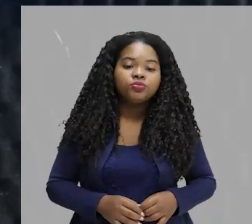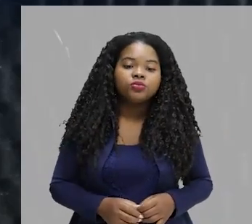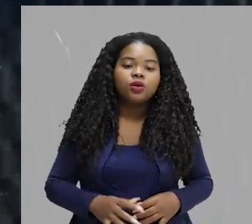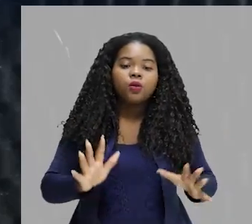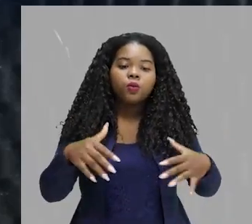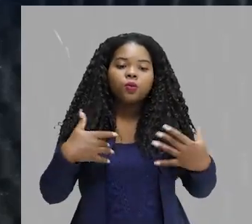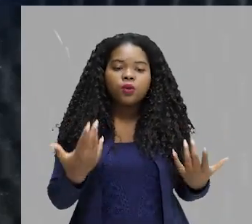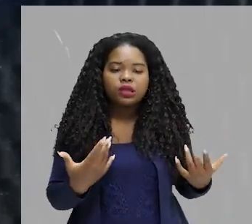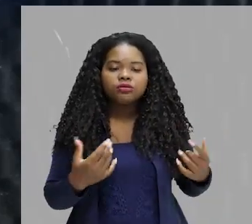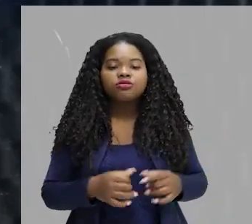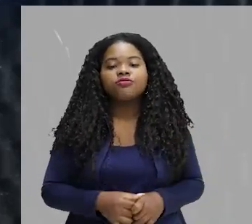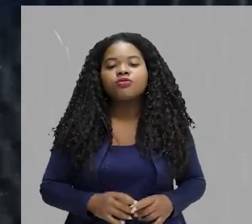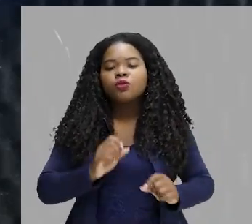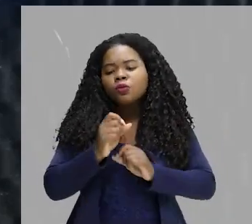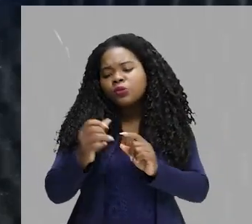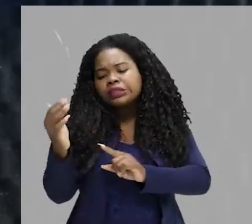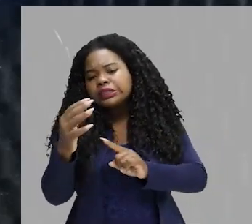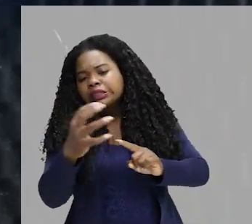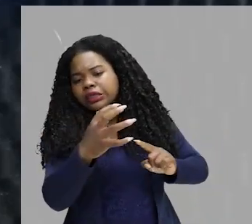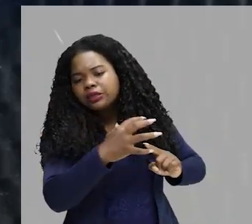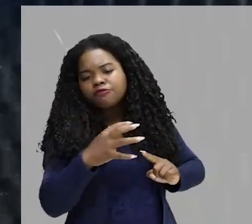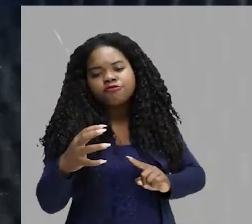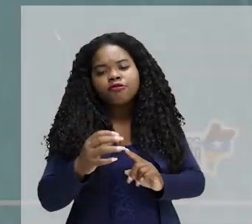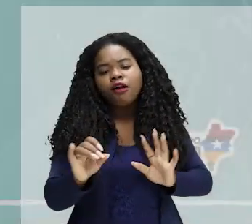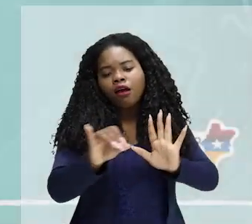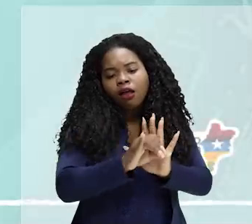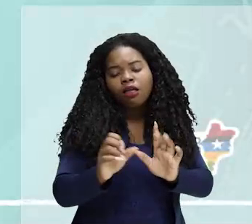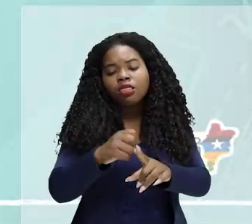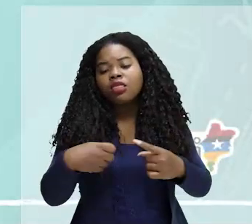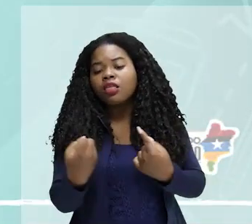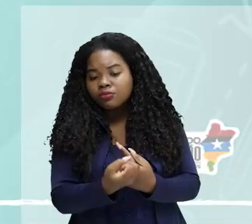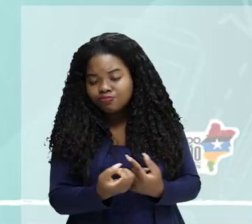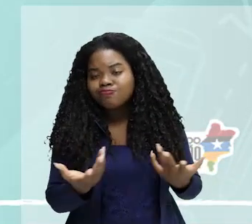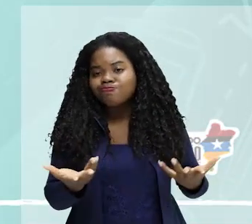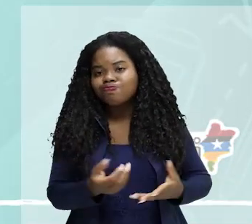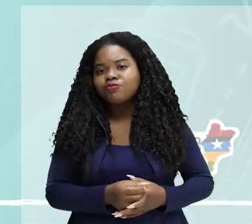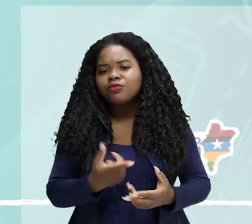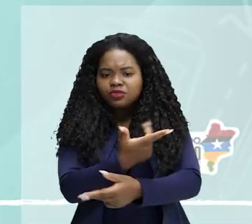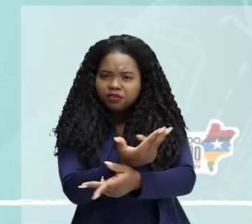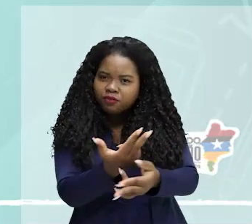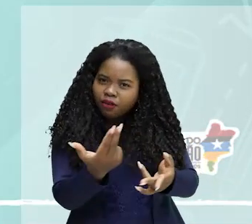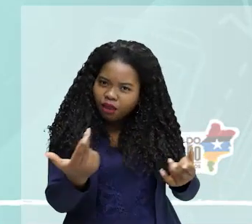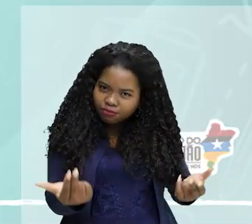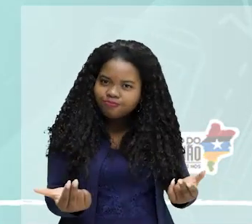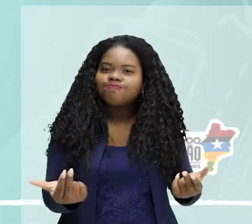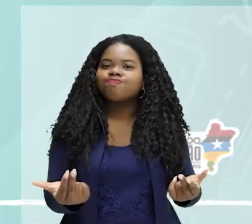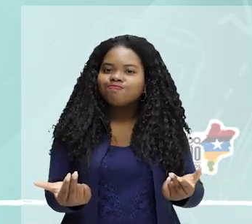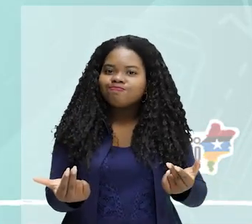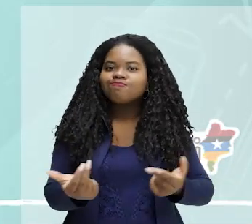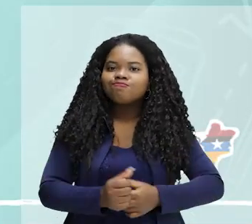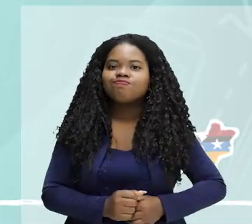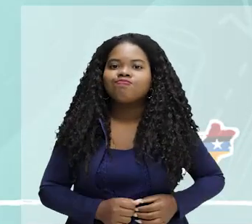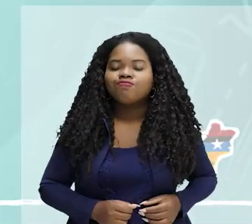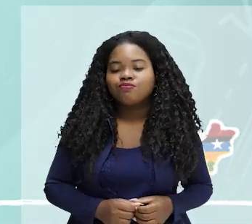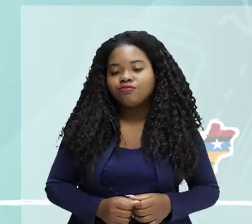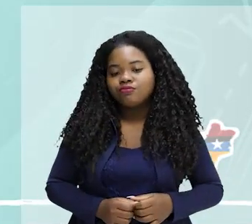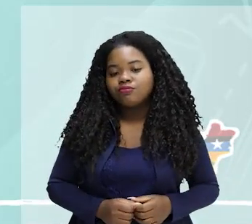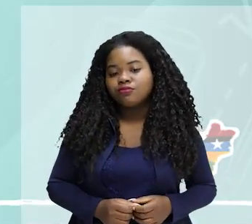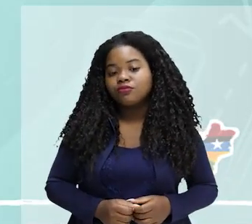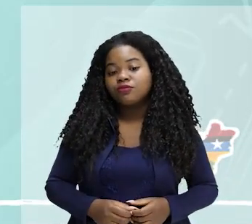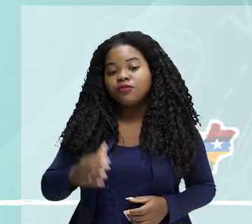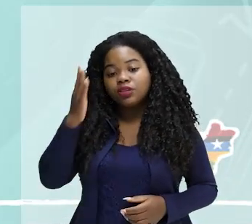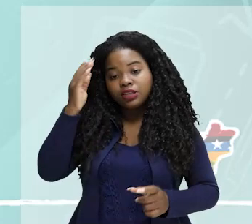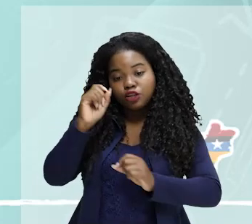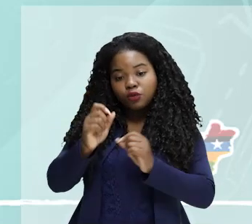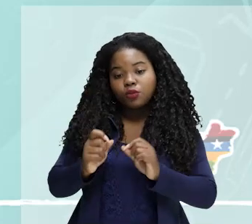de fatores que influenciam a identidade social. Existem vários fatores. Nesse caso aqui, fatores, tu vai entender como